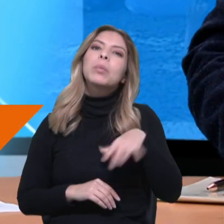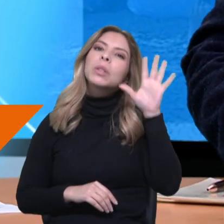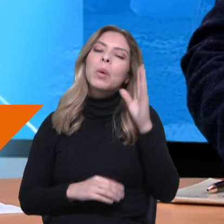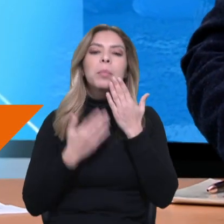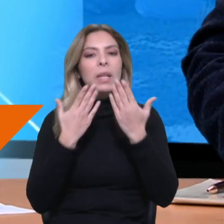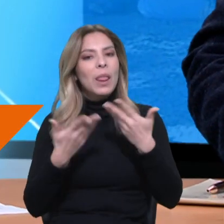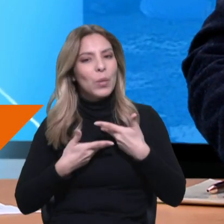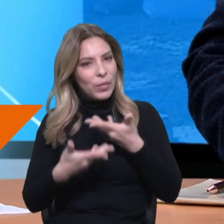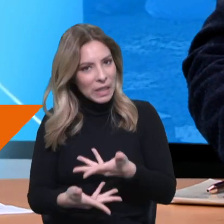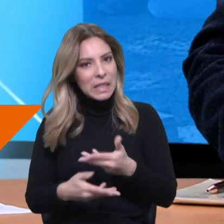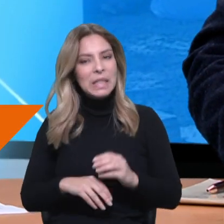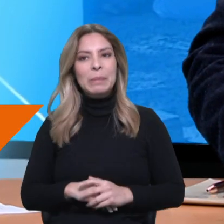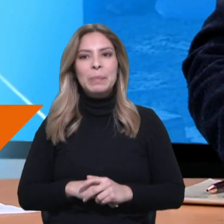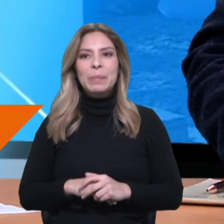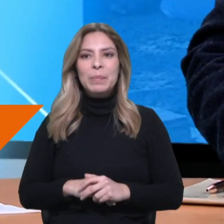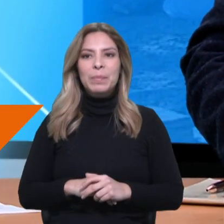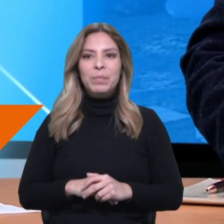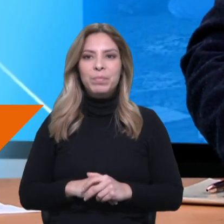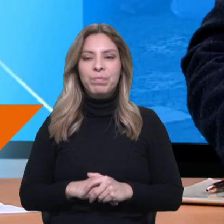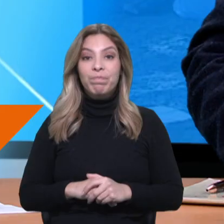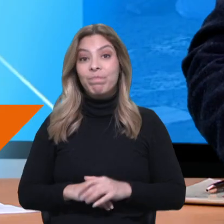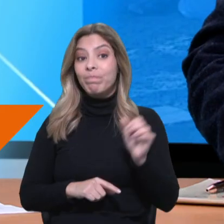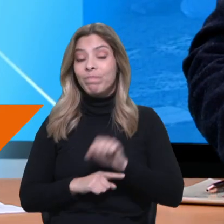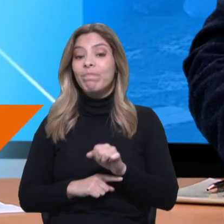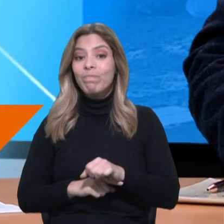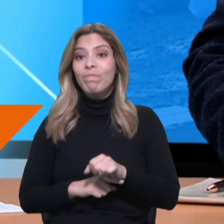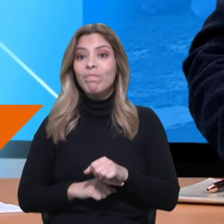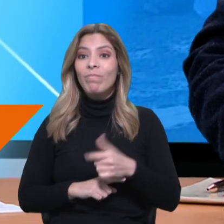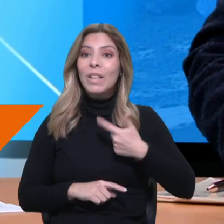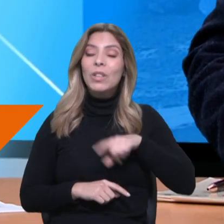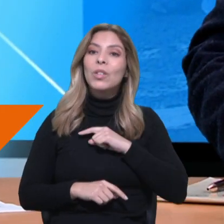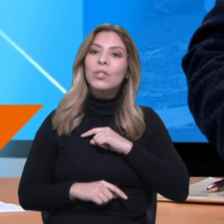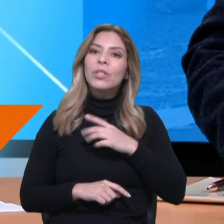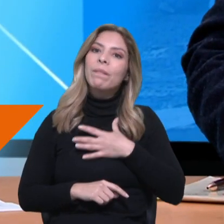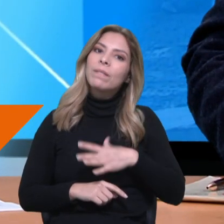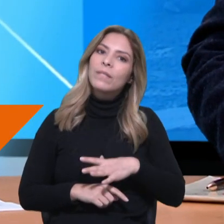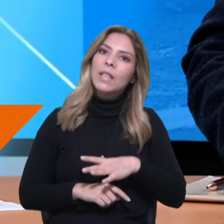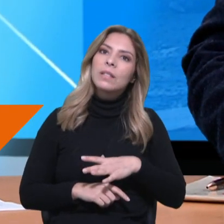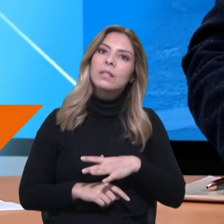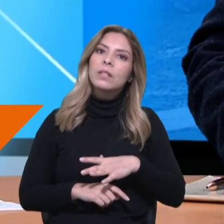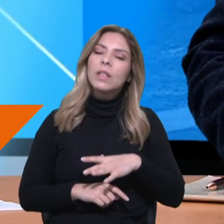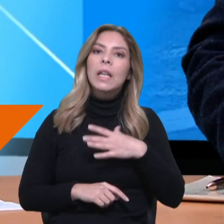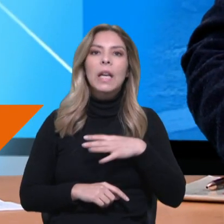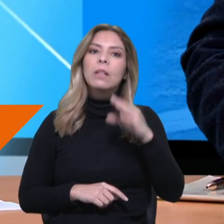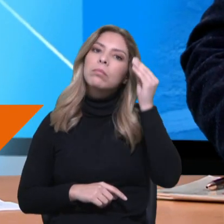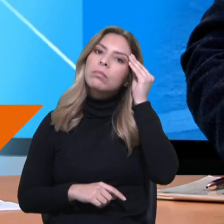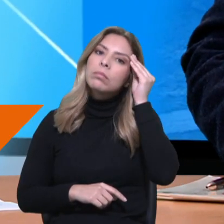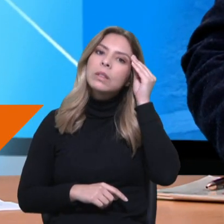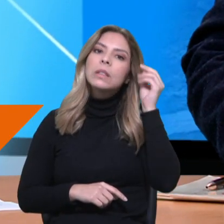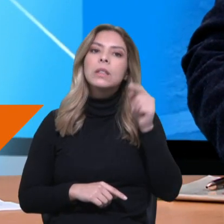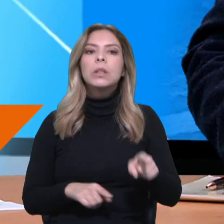agradeço o convite. Sim, nós quisemos, em primeiro lugar, achámos muito interessante o